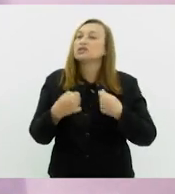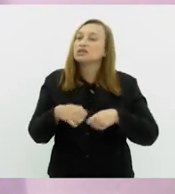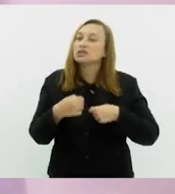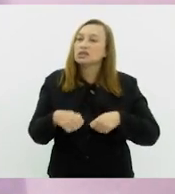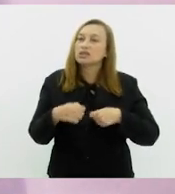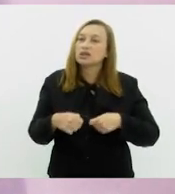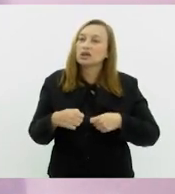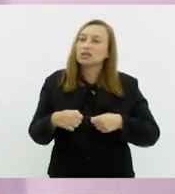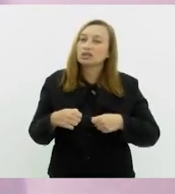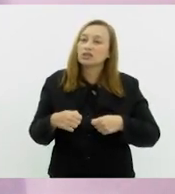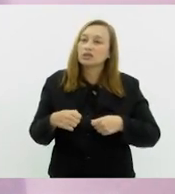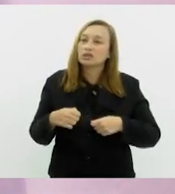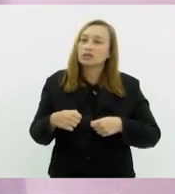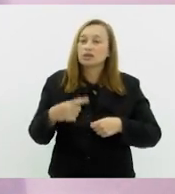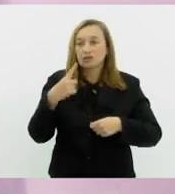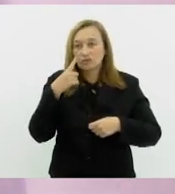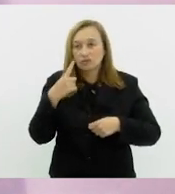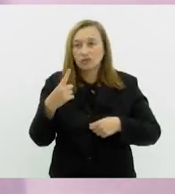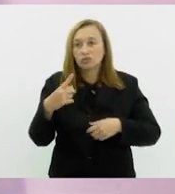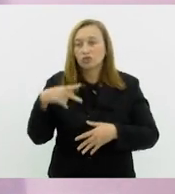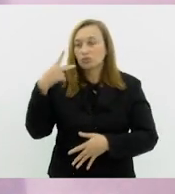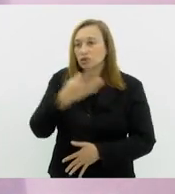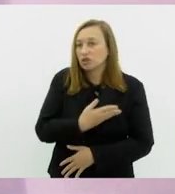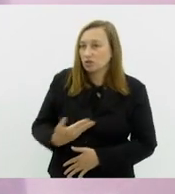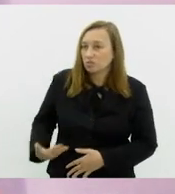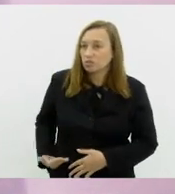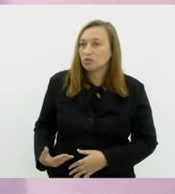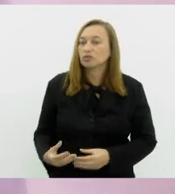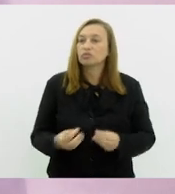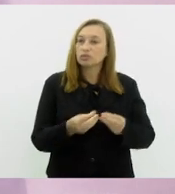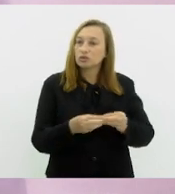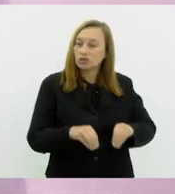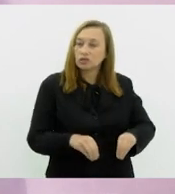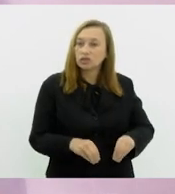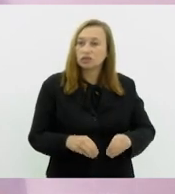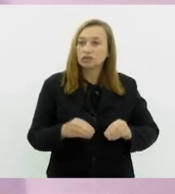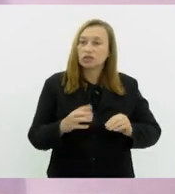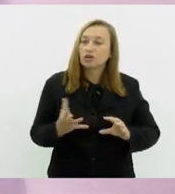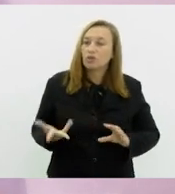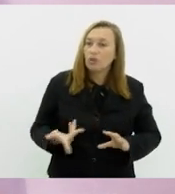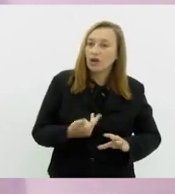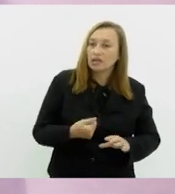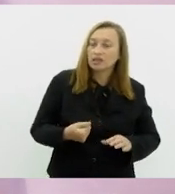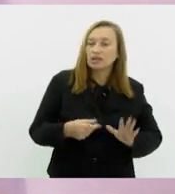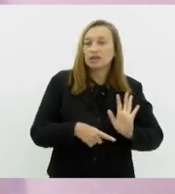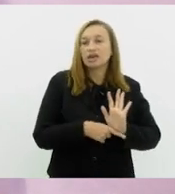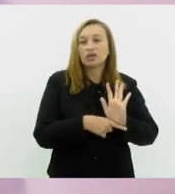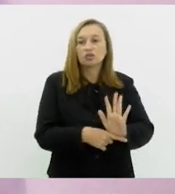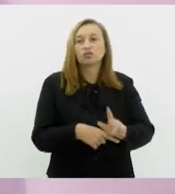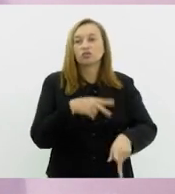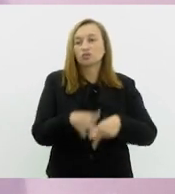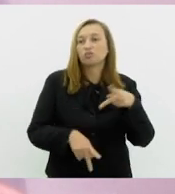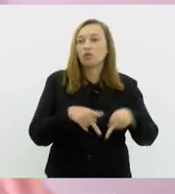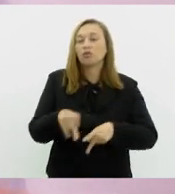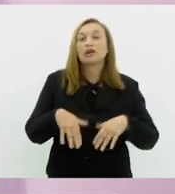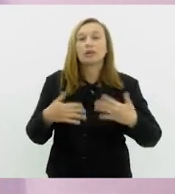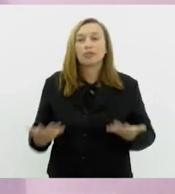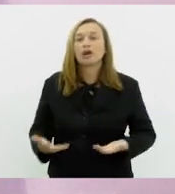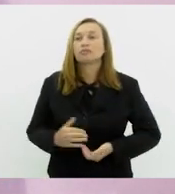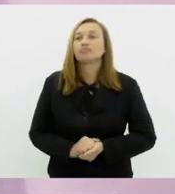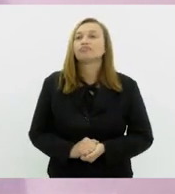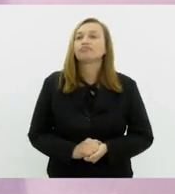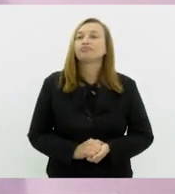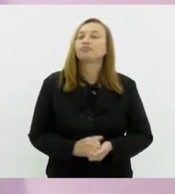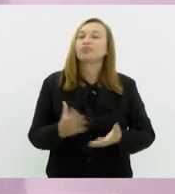dessa situação precária de políticas públicas que atendam de maneira qualificada a nossa população. Então,